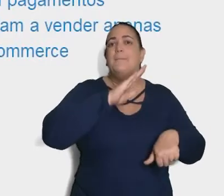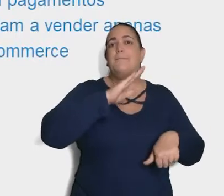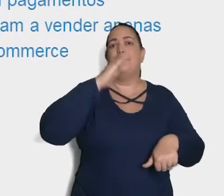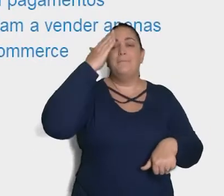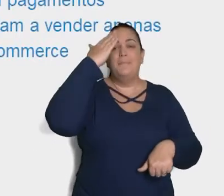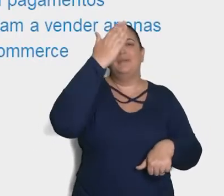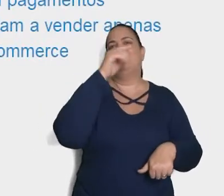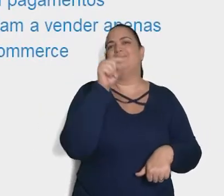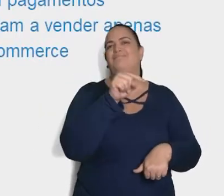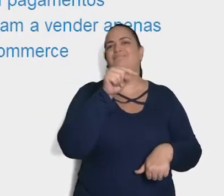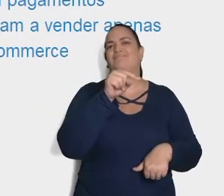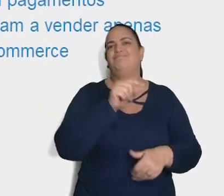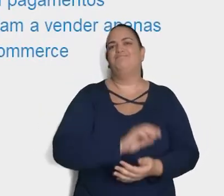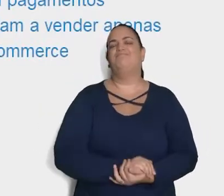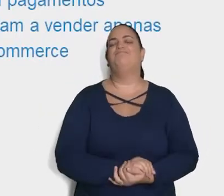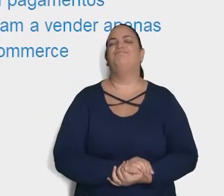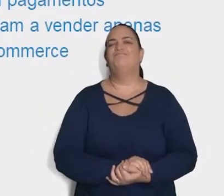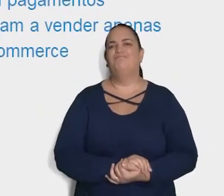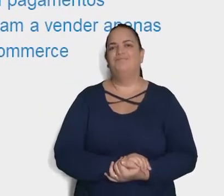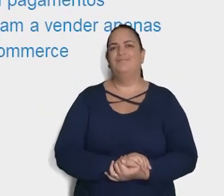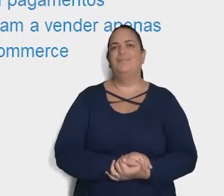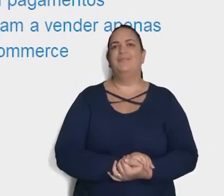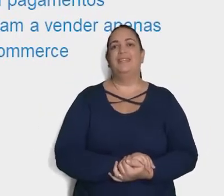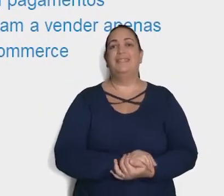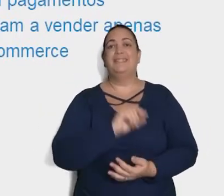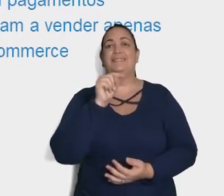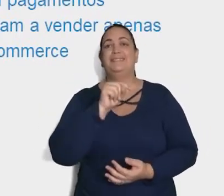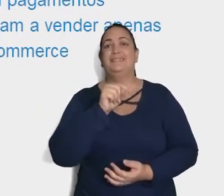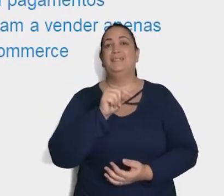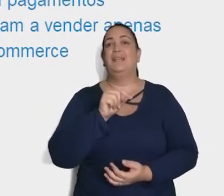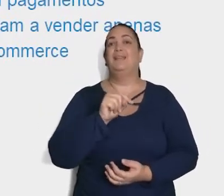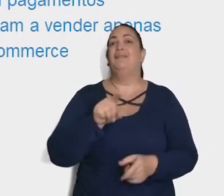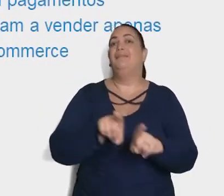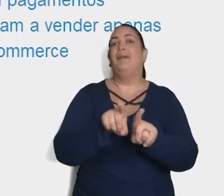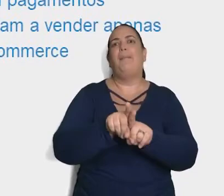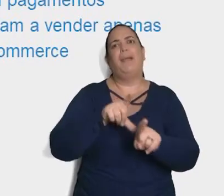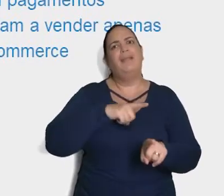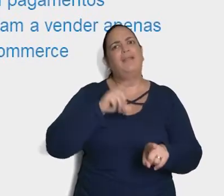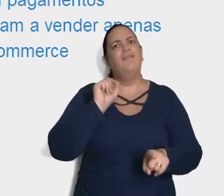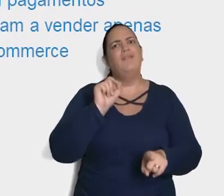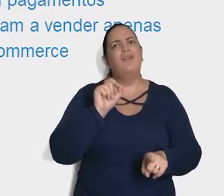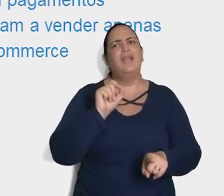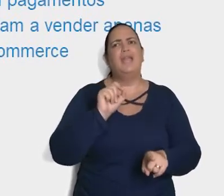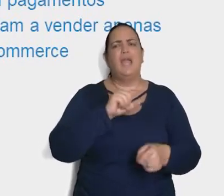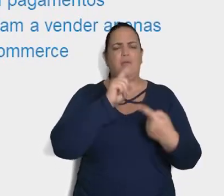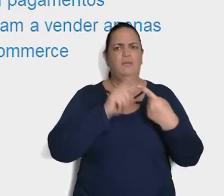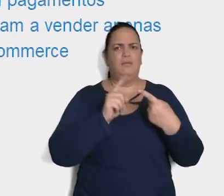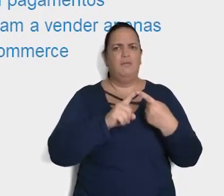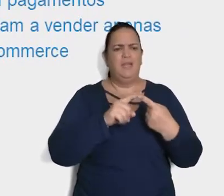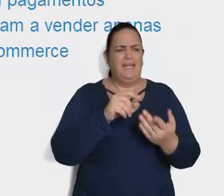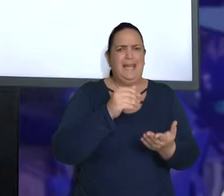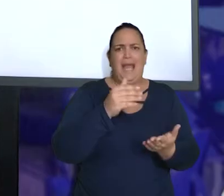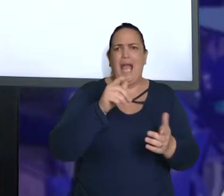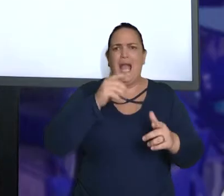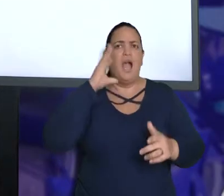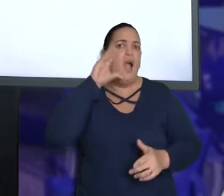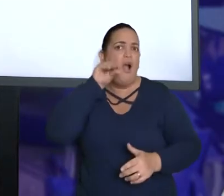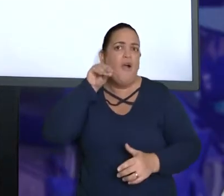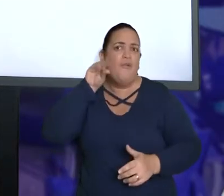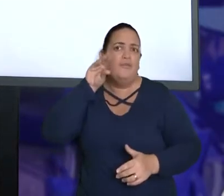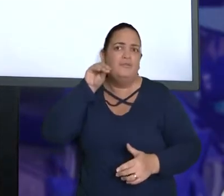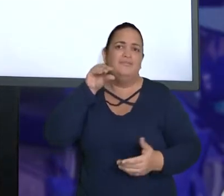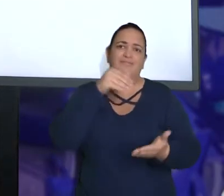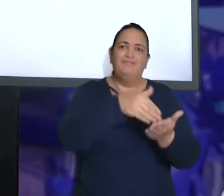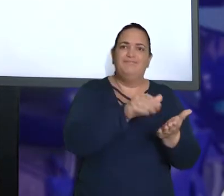gente tem que saber é que, obviamente, se ela fechou a sua loja, houve demissão de funcionários. Outro ponto importante, no mercado editorial,